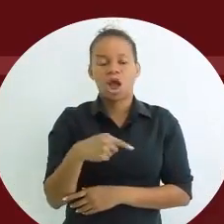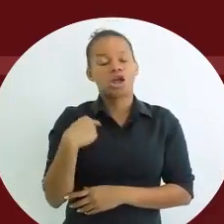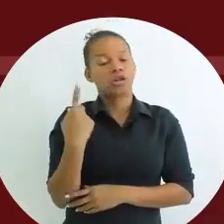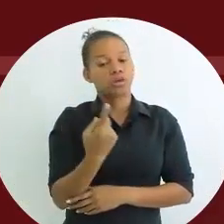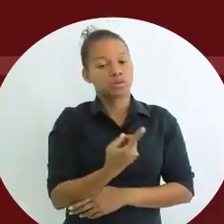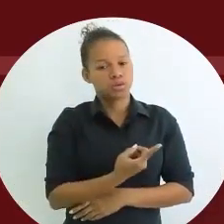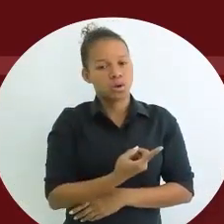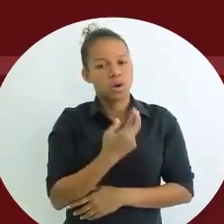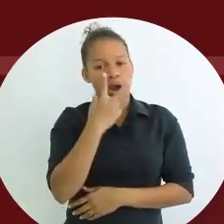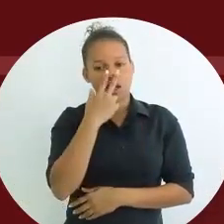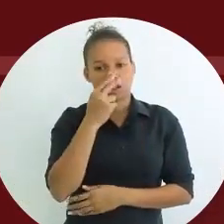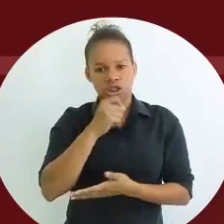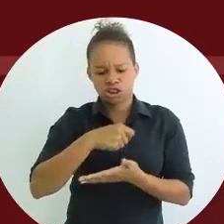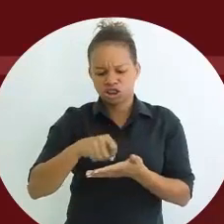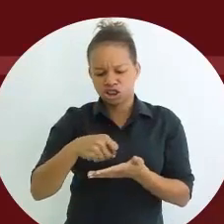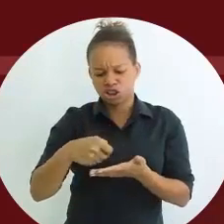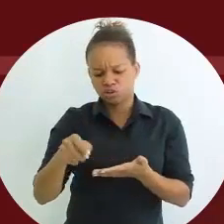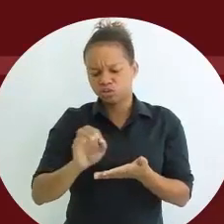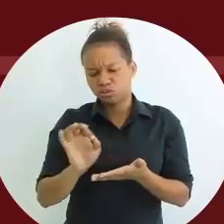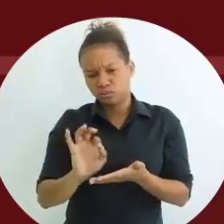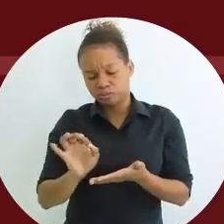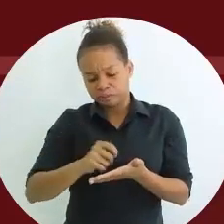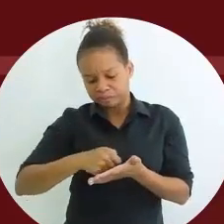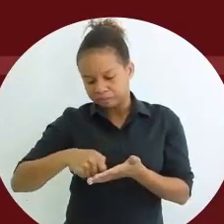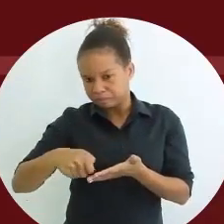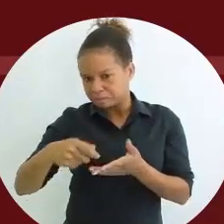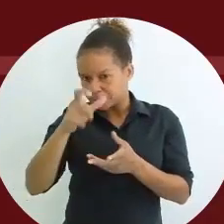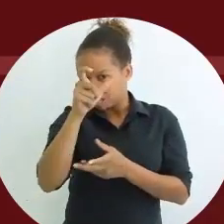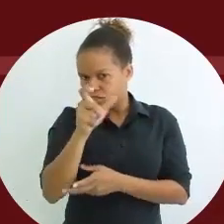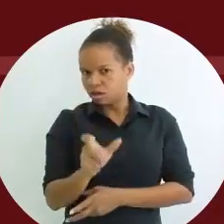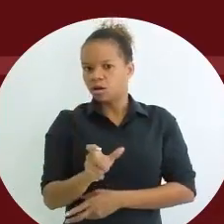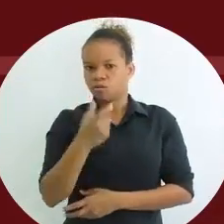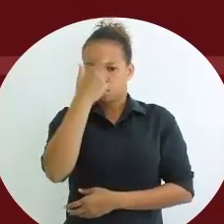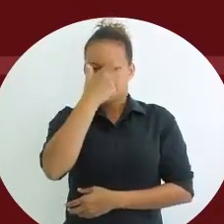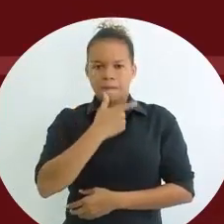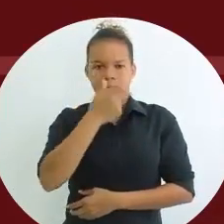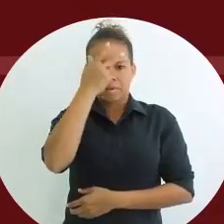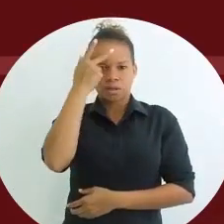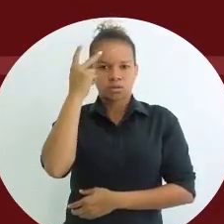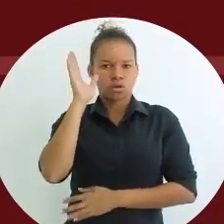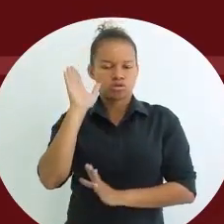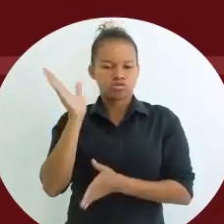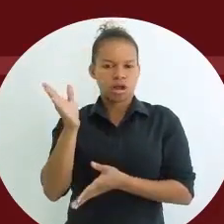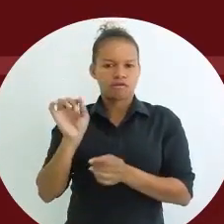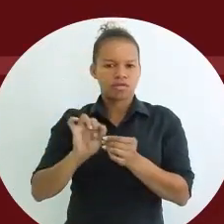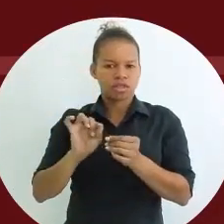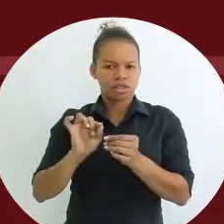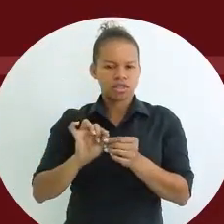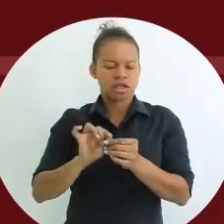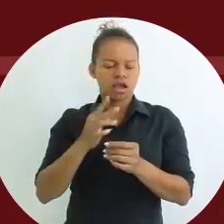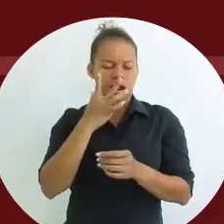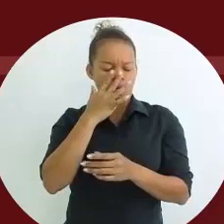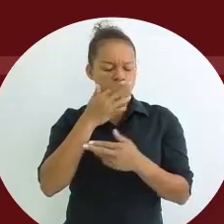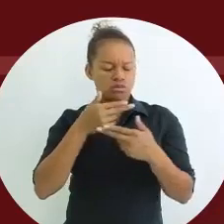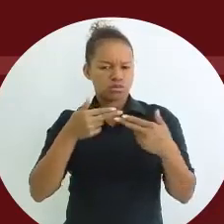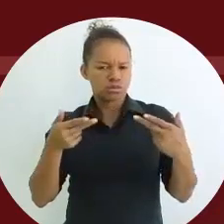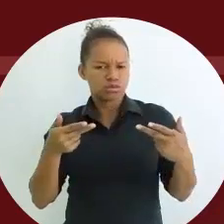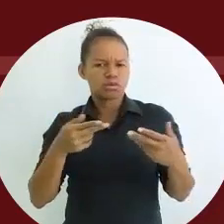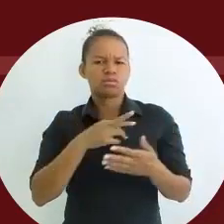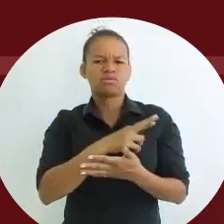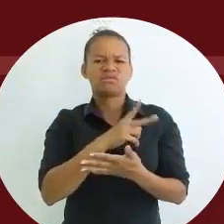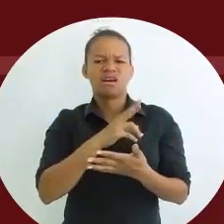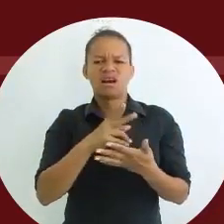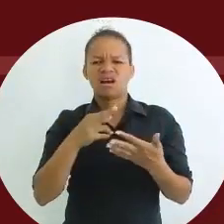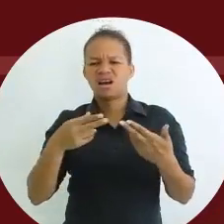hora que é escrito um procedimento operacional padrão, pessoas que já fizeram aquela atividade por